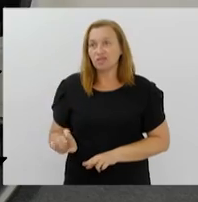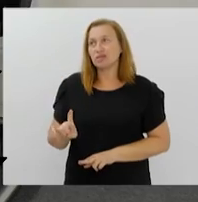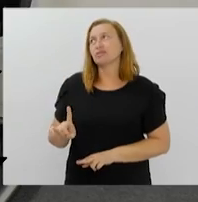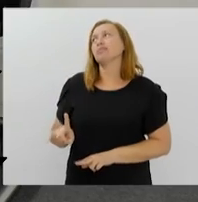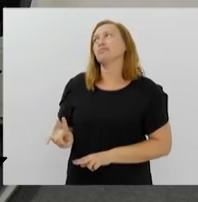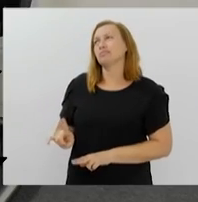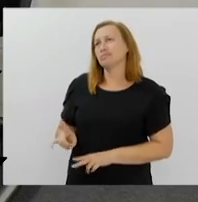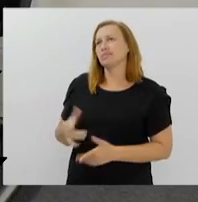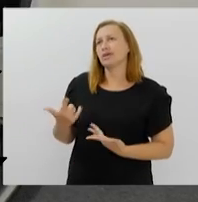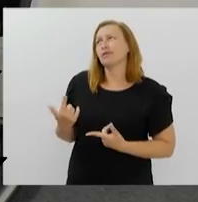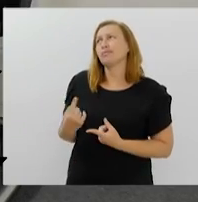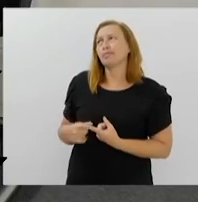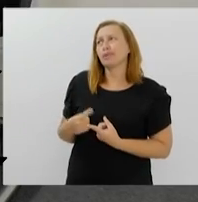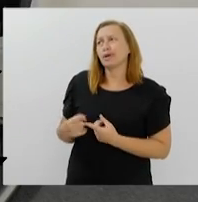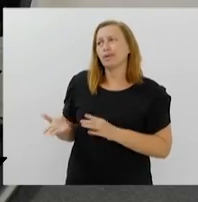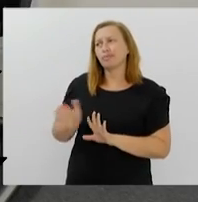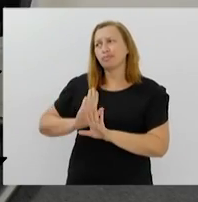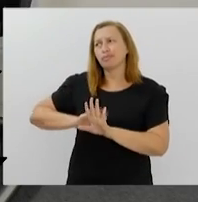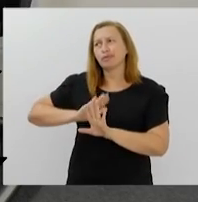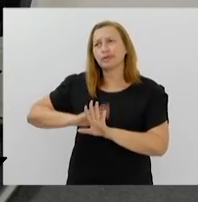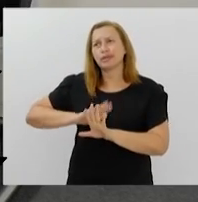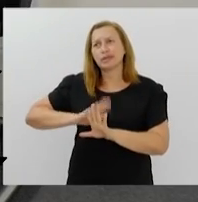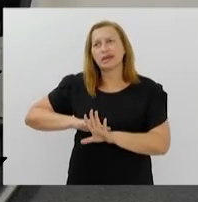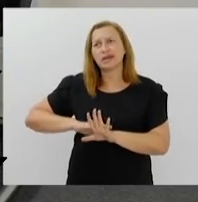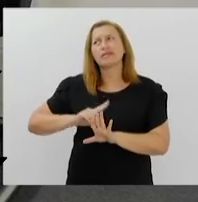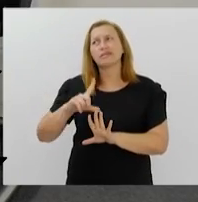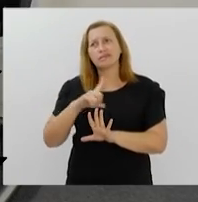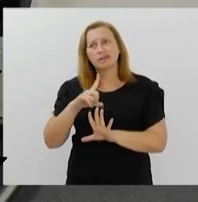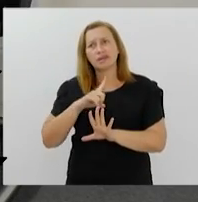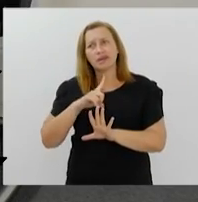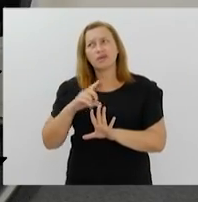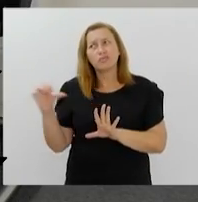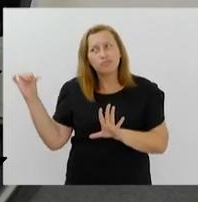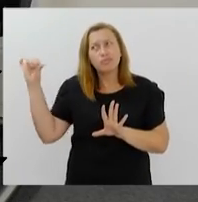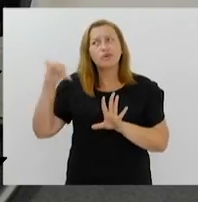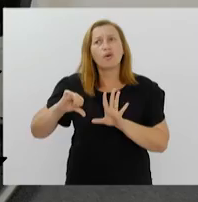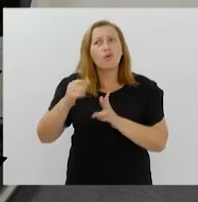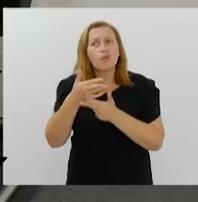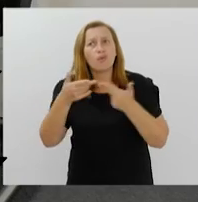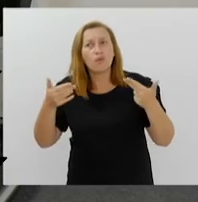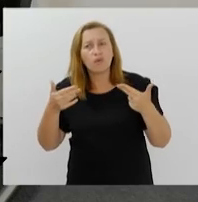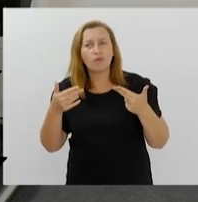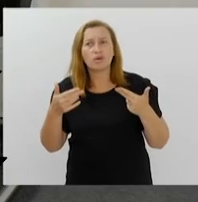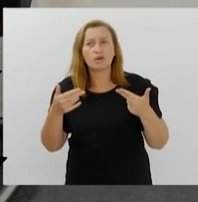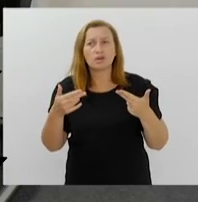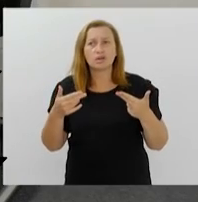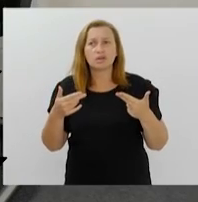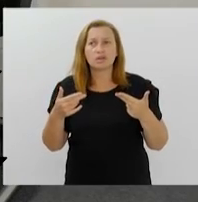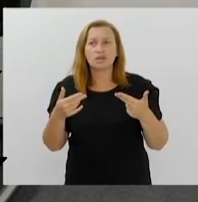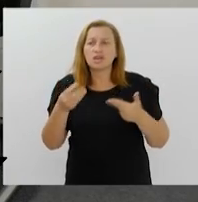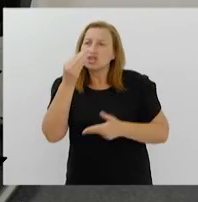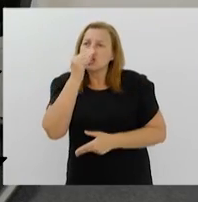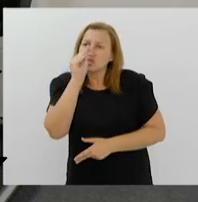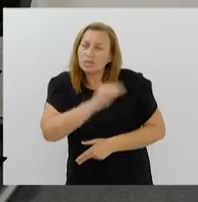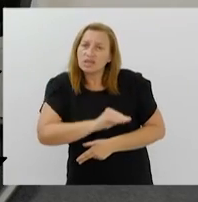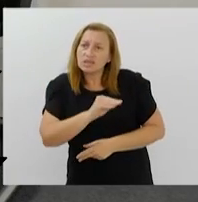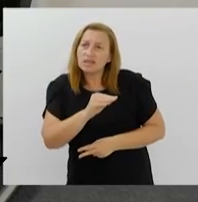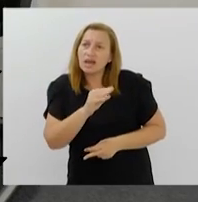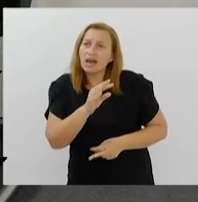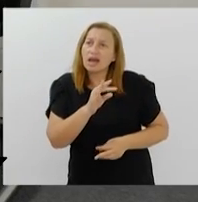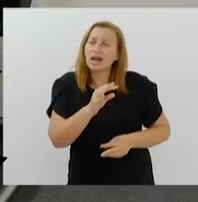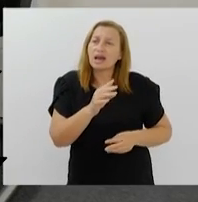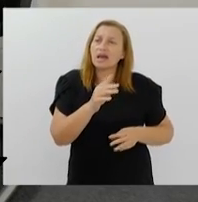por por trás disso existe algo muito pior é desmerecer a terapia que nós damos